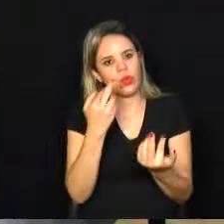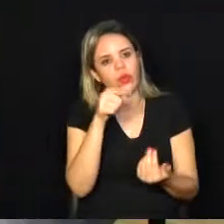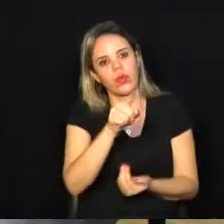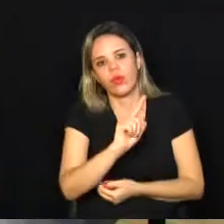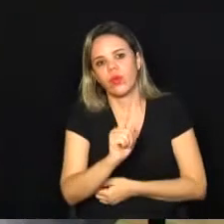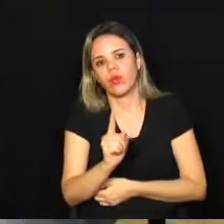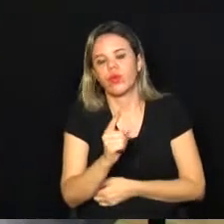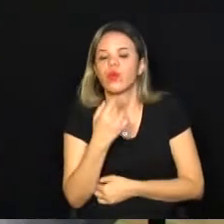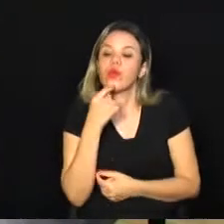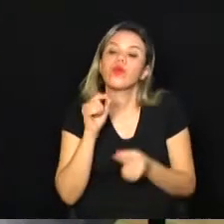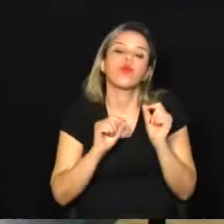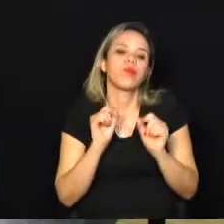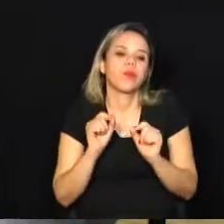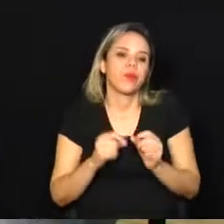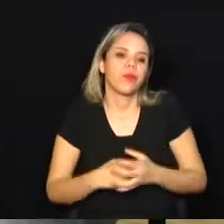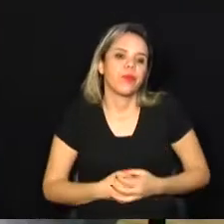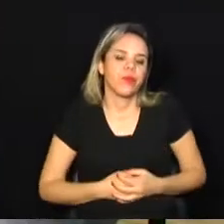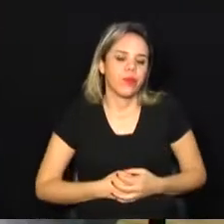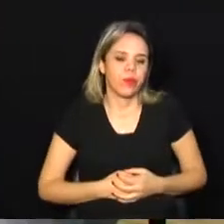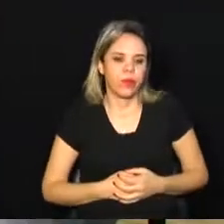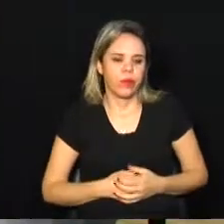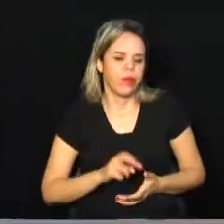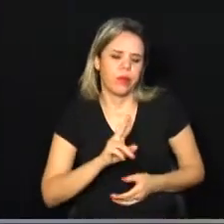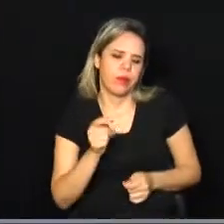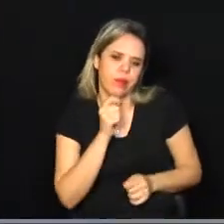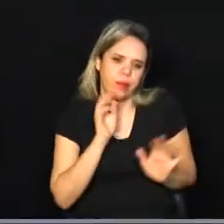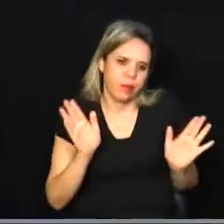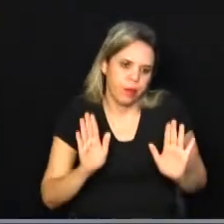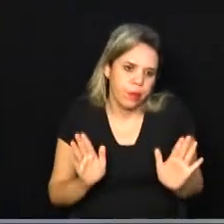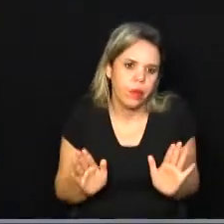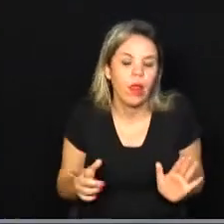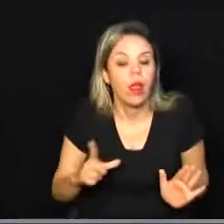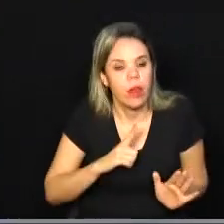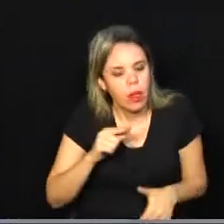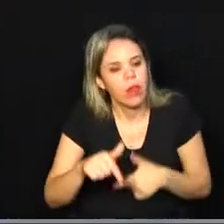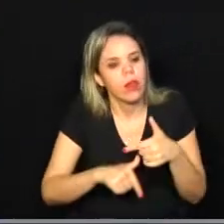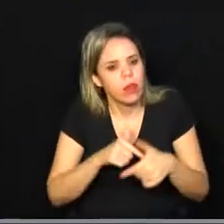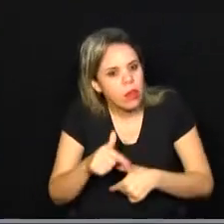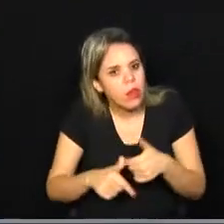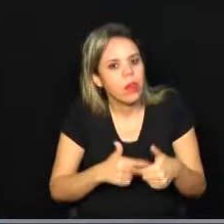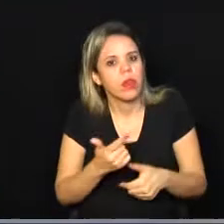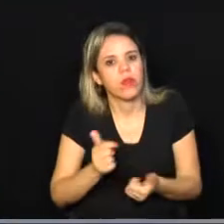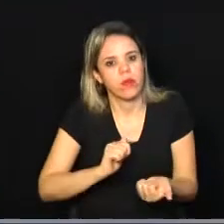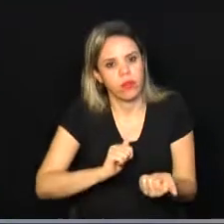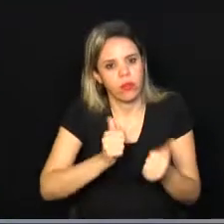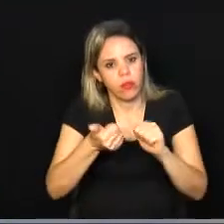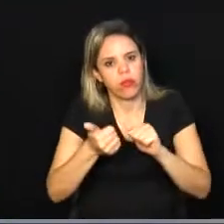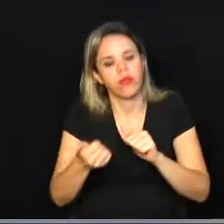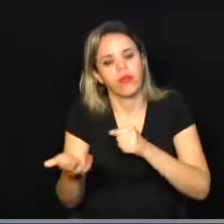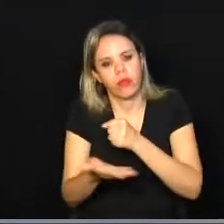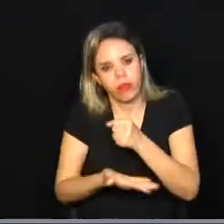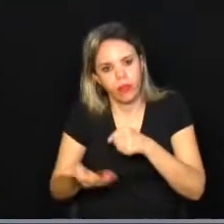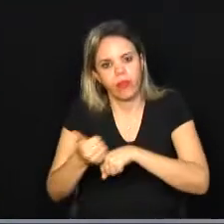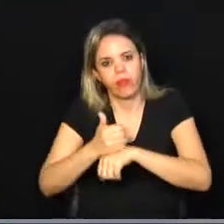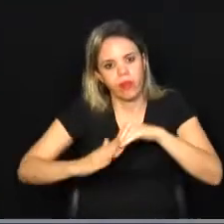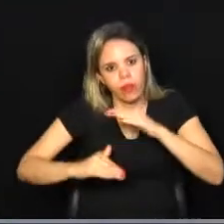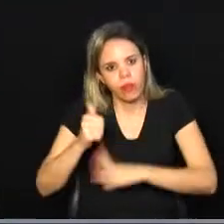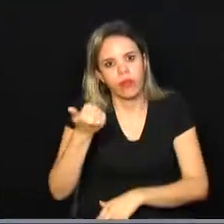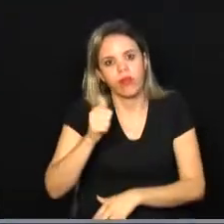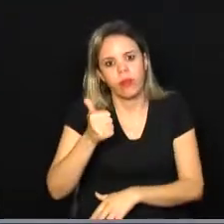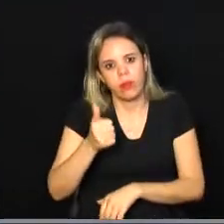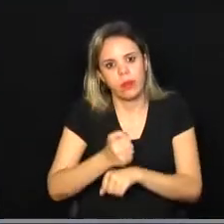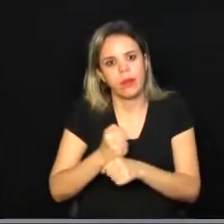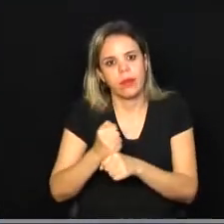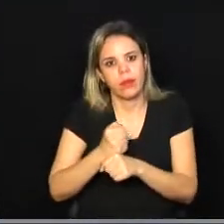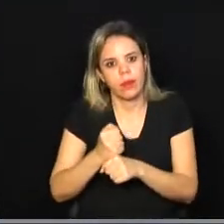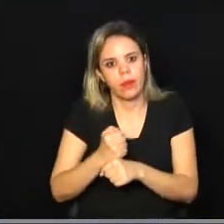não necessariamente? Não necessariamente. Eu tenho trabalhado com esporte amador e profissional há 11 anos